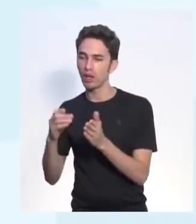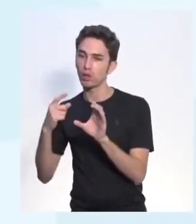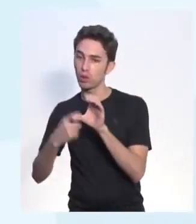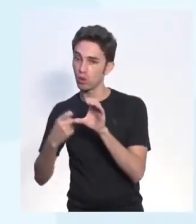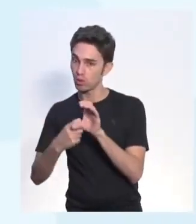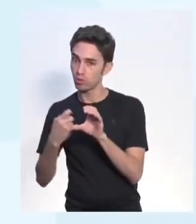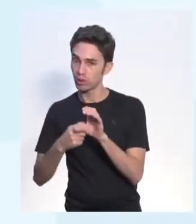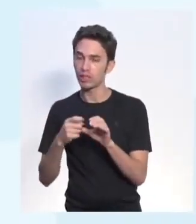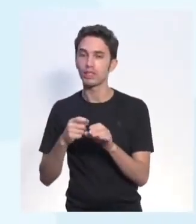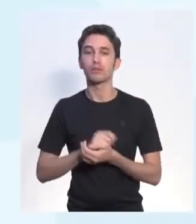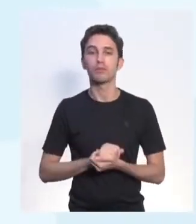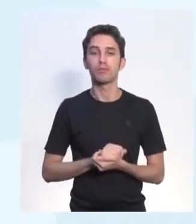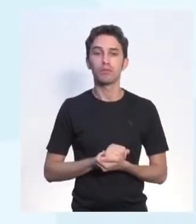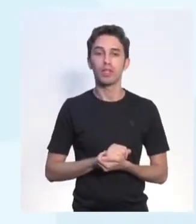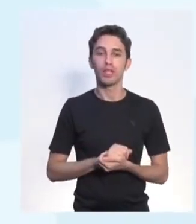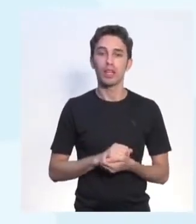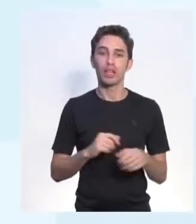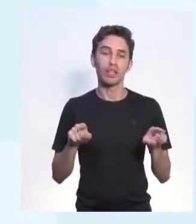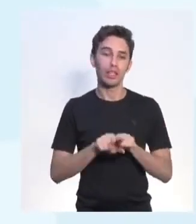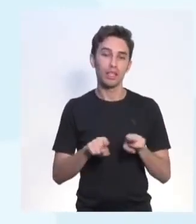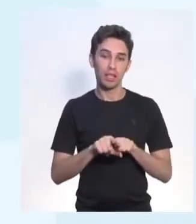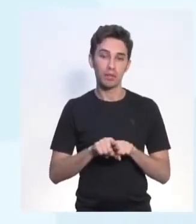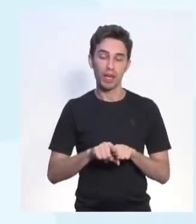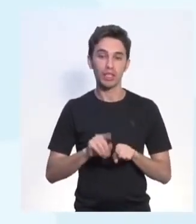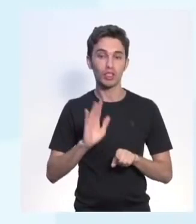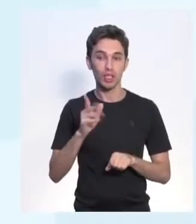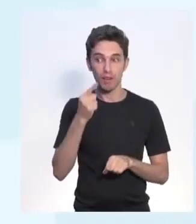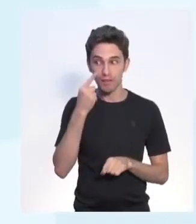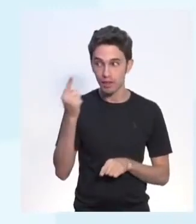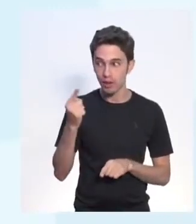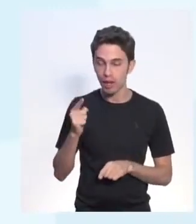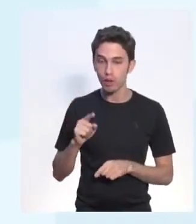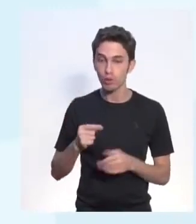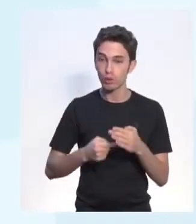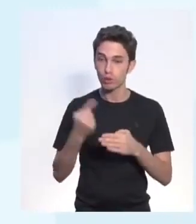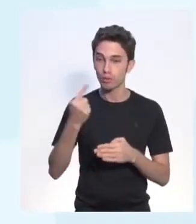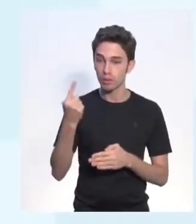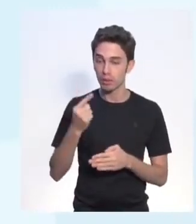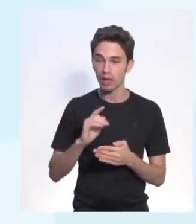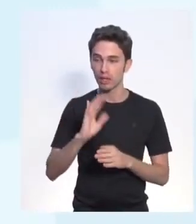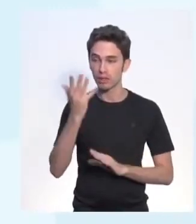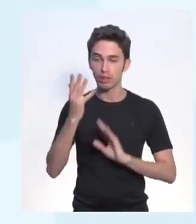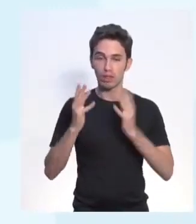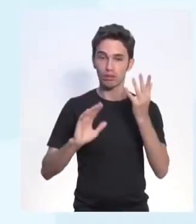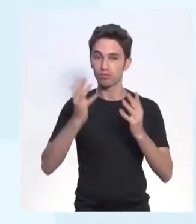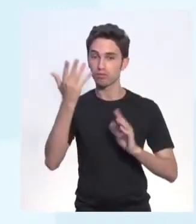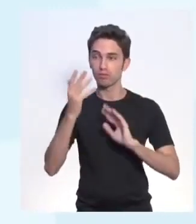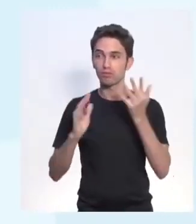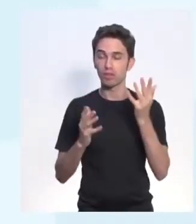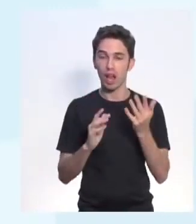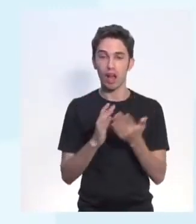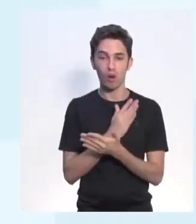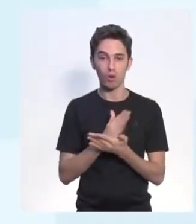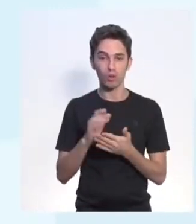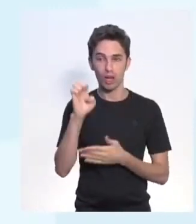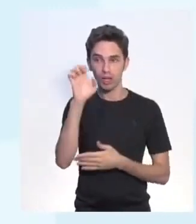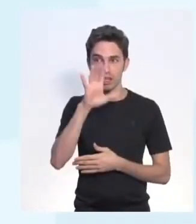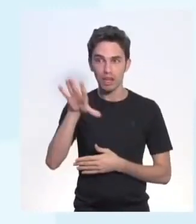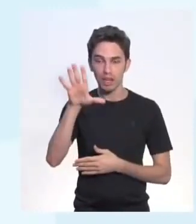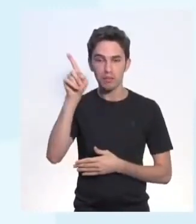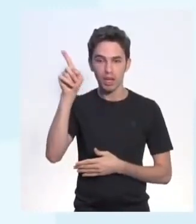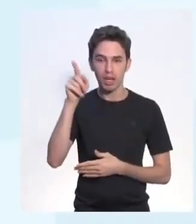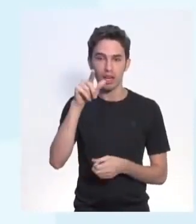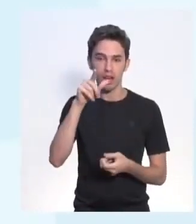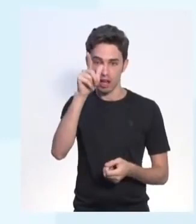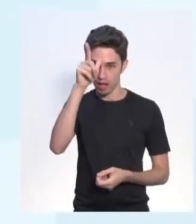já os primeiros desdobramentos aí com a divisão da Alemanha. Então, a partir aí das